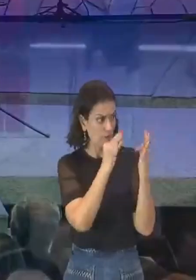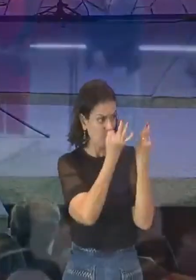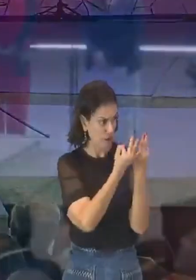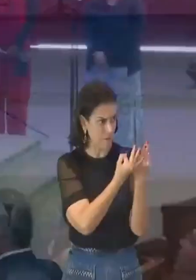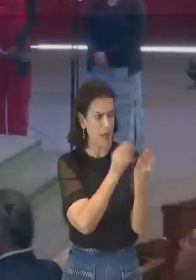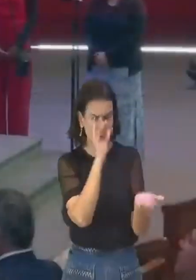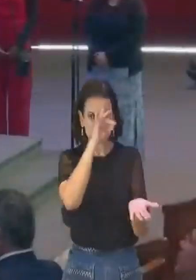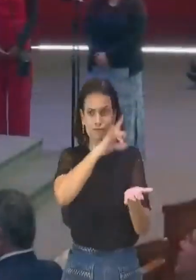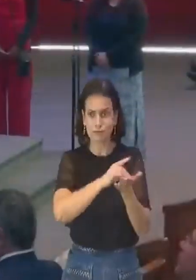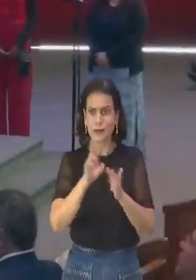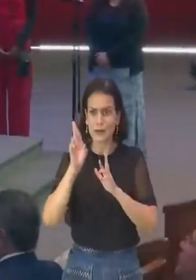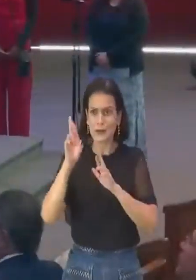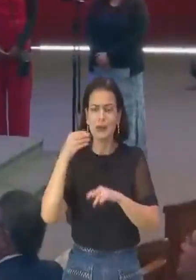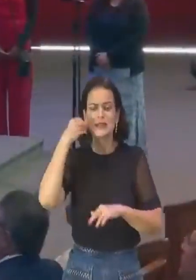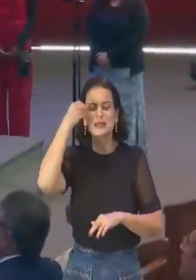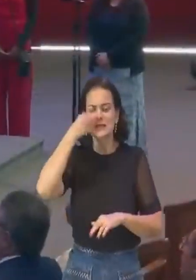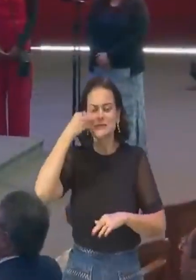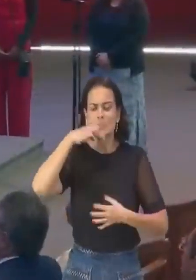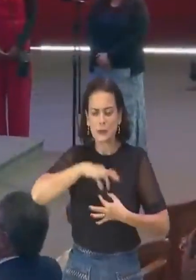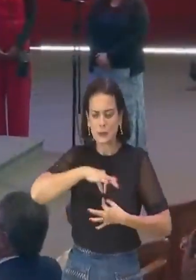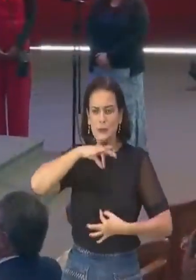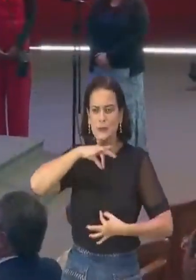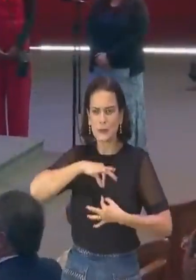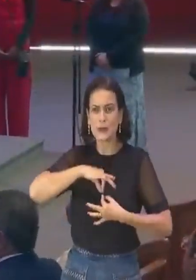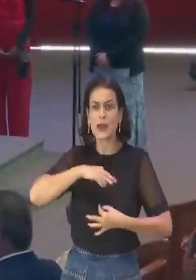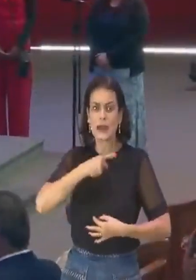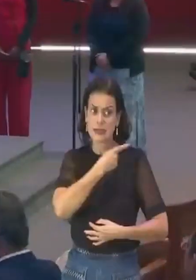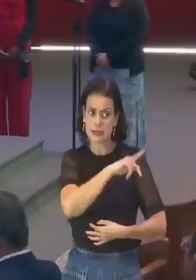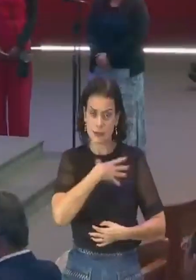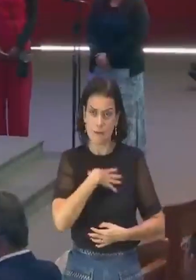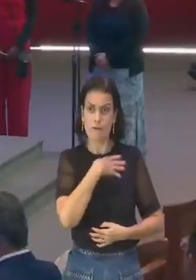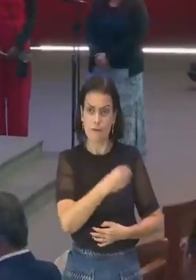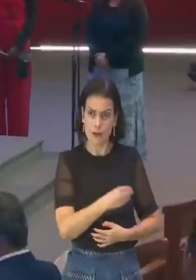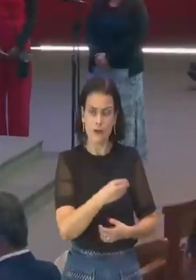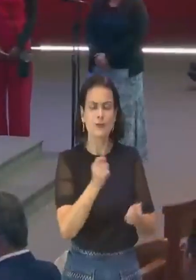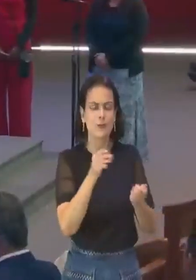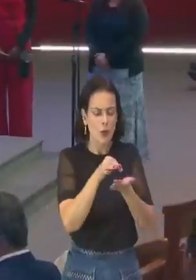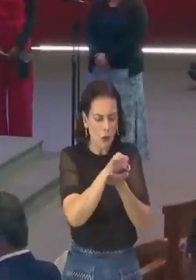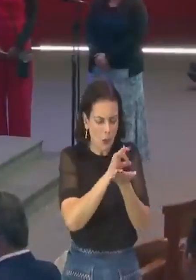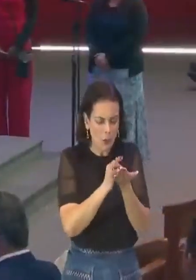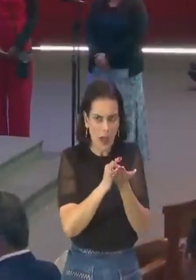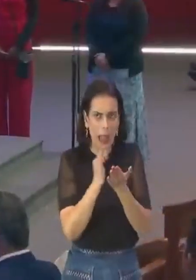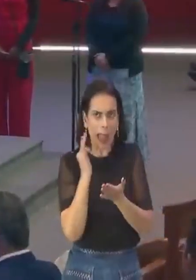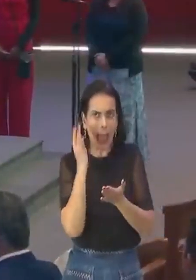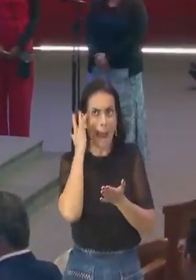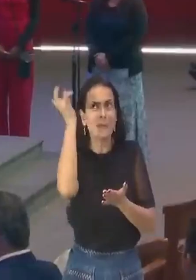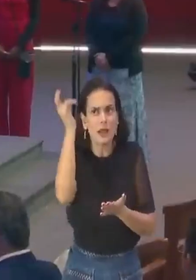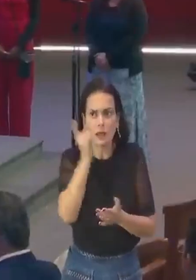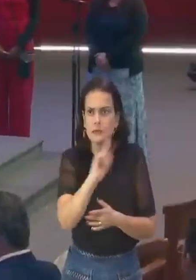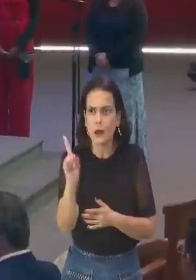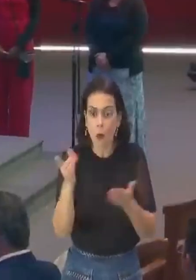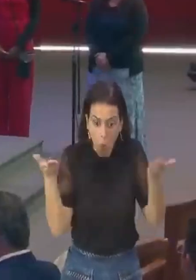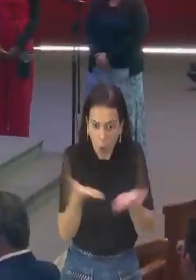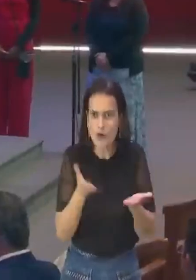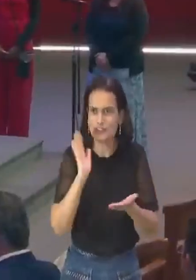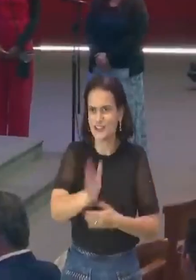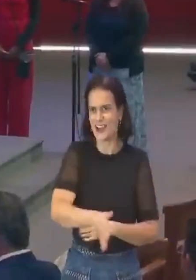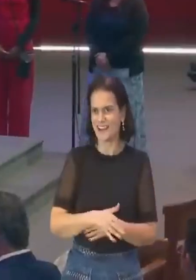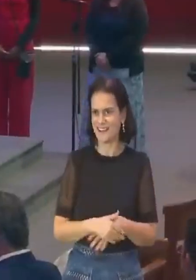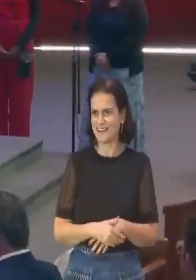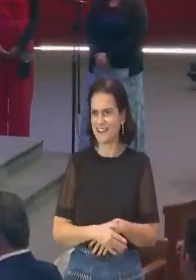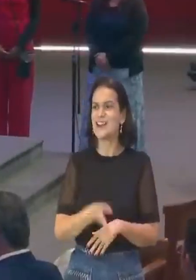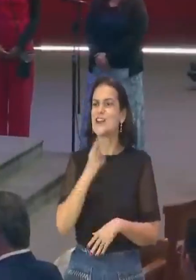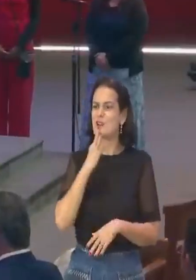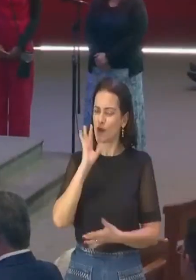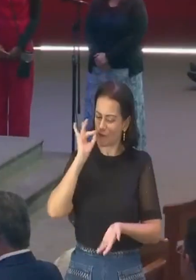uma grande experiência espiritual, e que os seus filhos possam ser pérolas, não amanhã, mas sejam pérolas hoje, e que